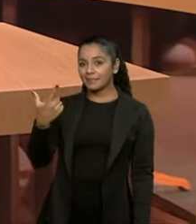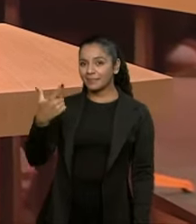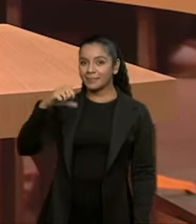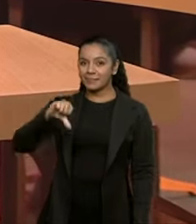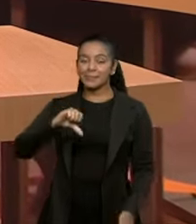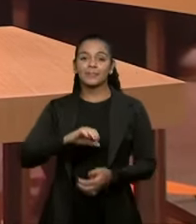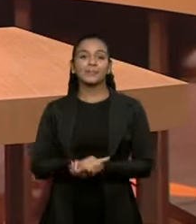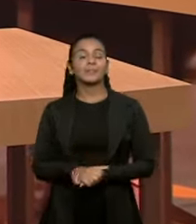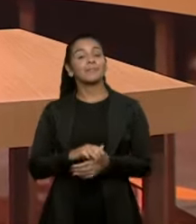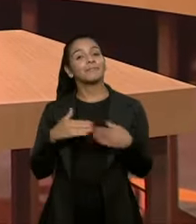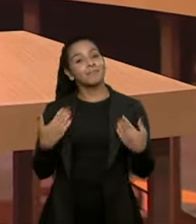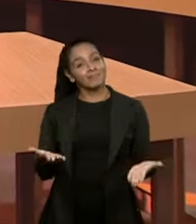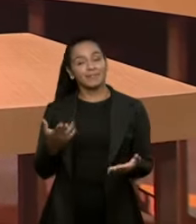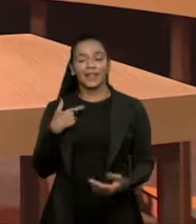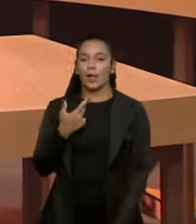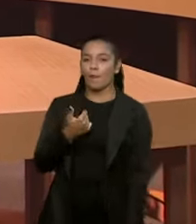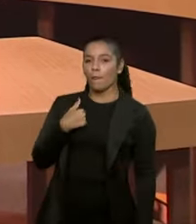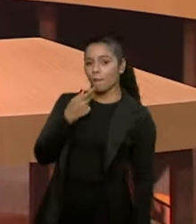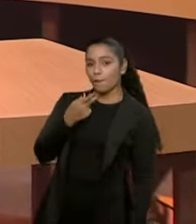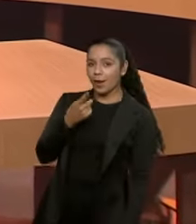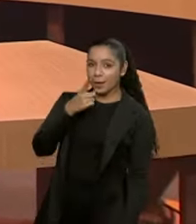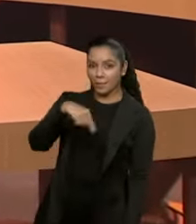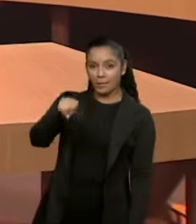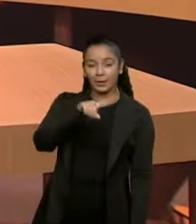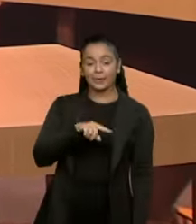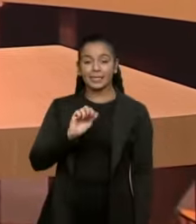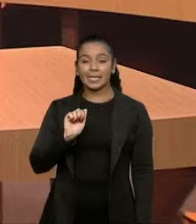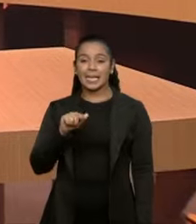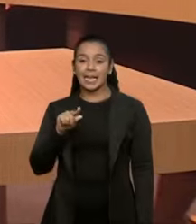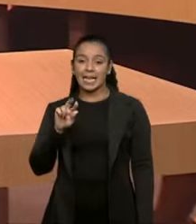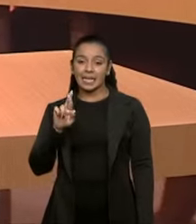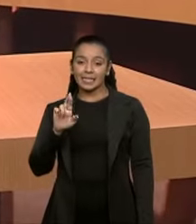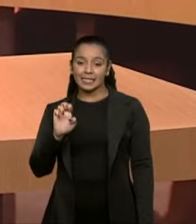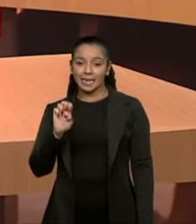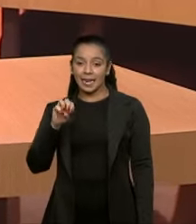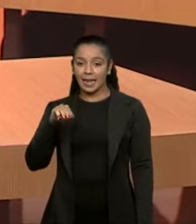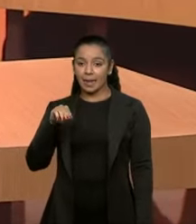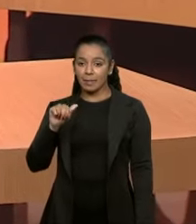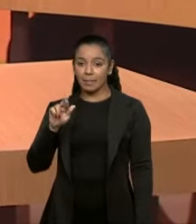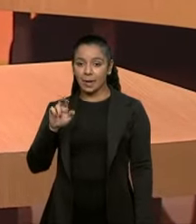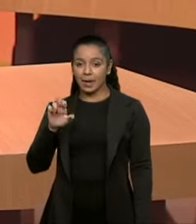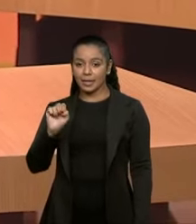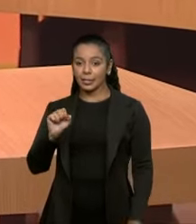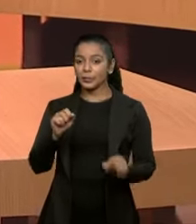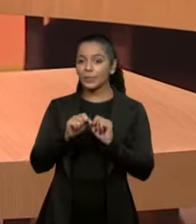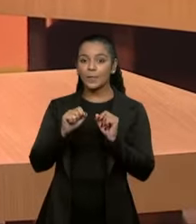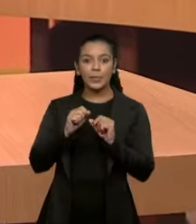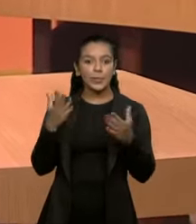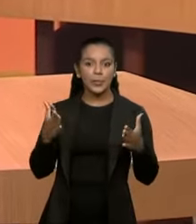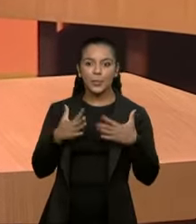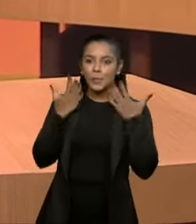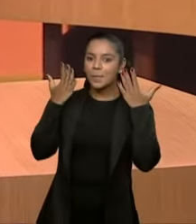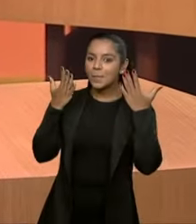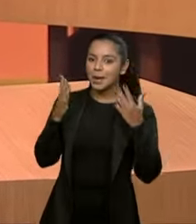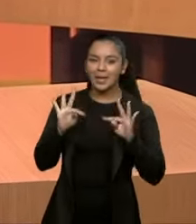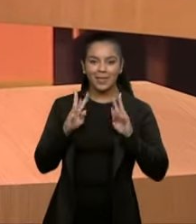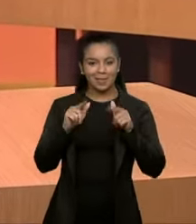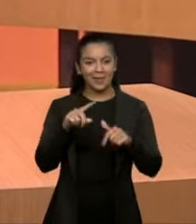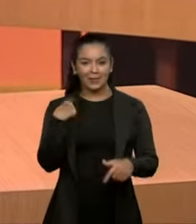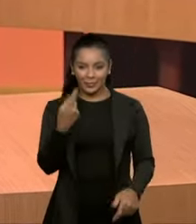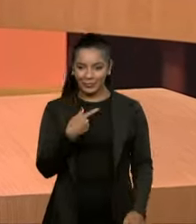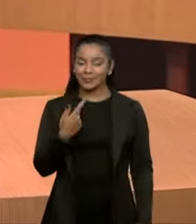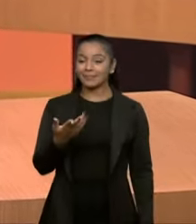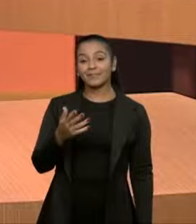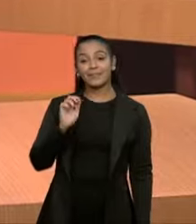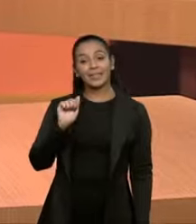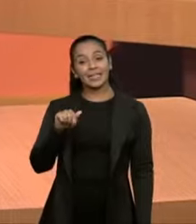99903-5329. Bom, gente, hein? Eu falei para vocês que o André Marques estava fazendo uma surpresa, né? Estava trazendo uma surpresa para todos nós. Pois bom, o